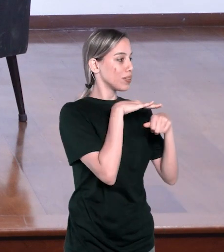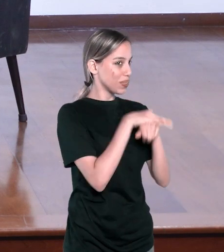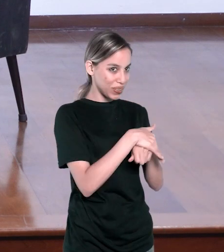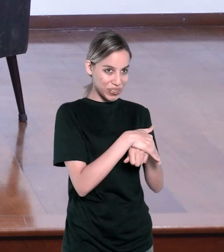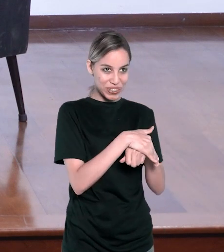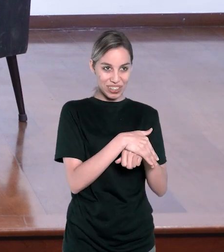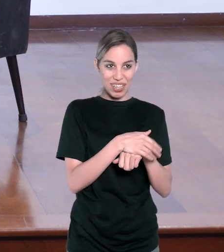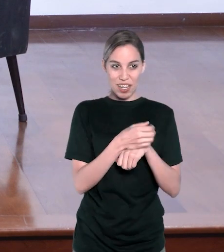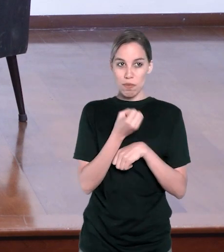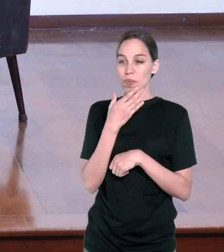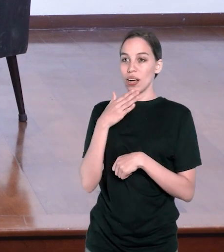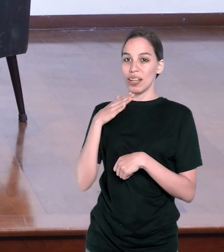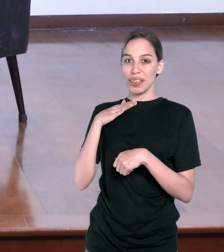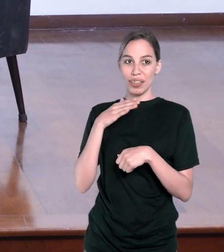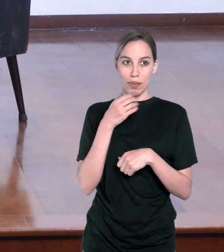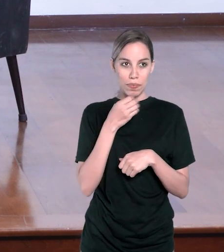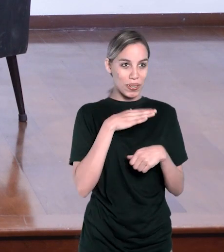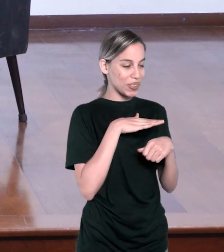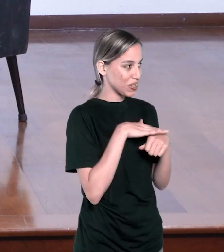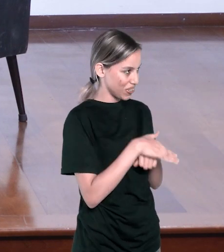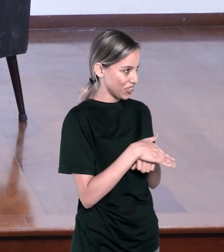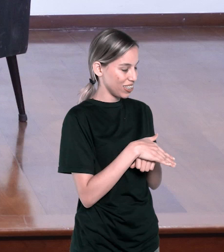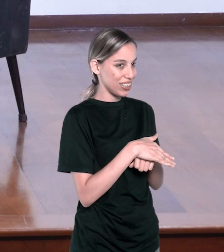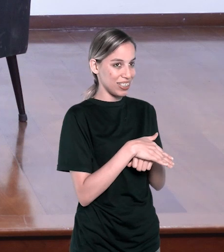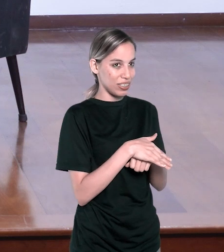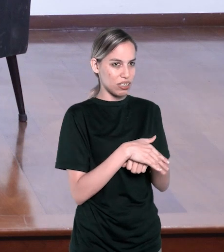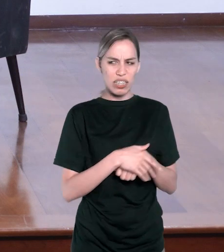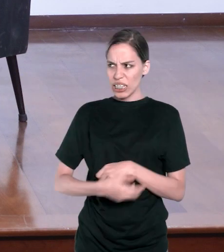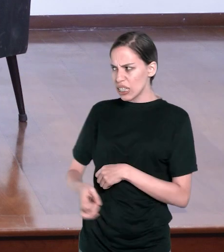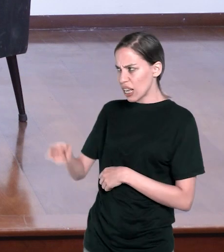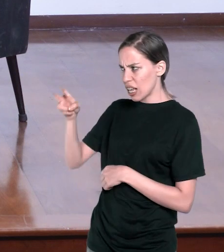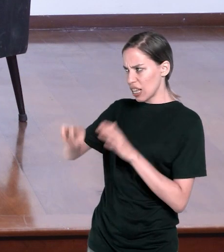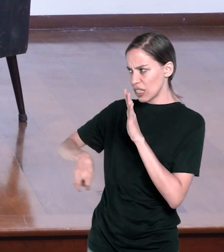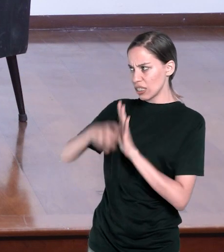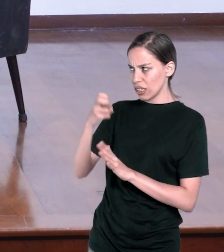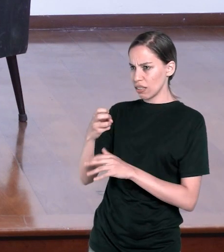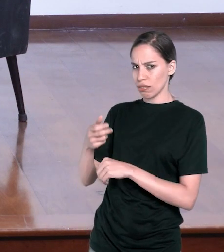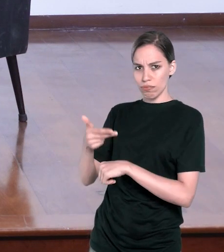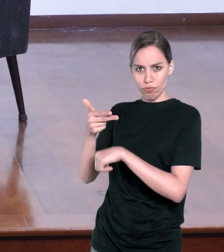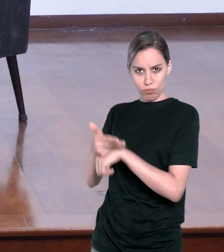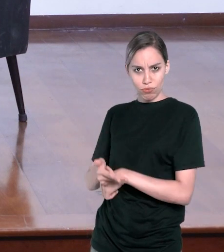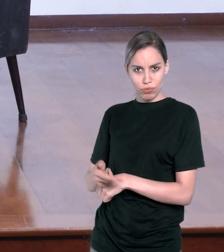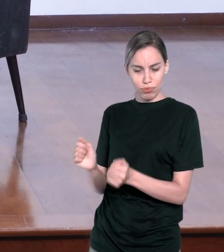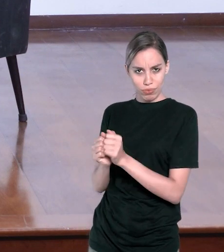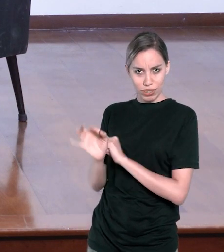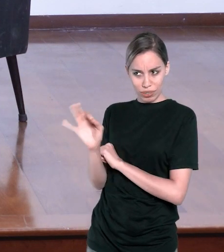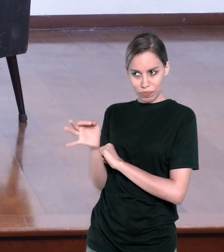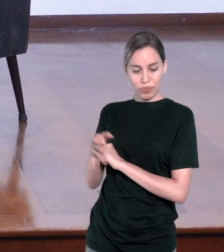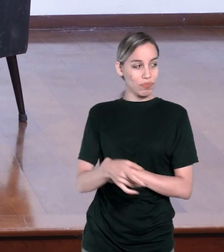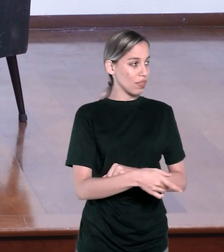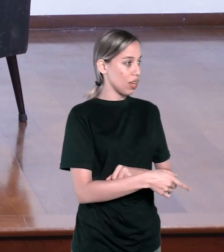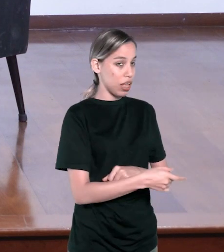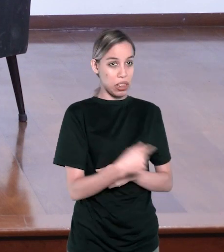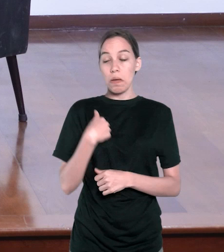Boa noite, Afonso. Essa é a 5ª vez que a gente faz programa junto, né? Uau! A Marta, eu brinquei com a Marta que é a